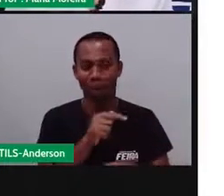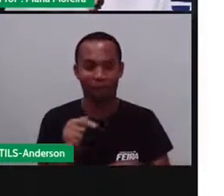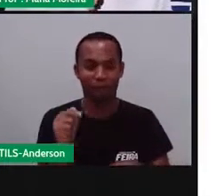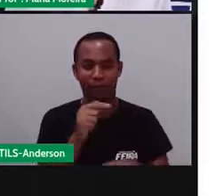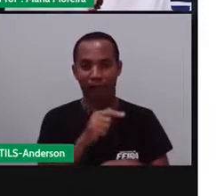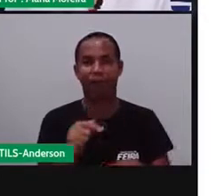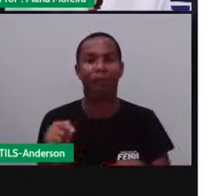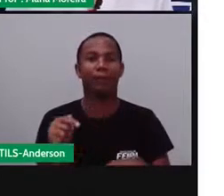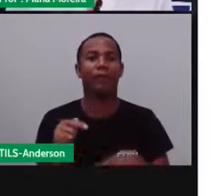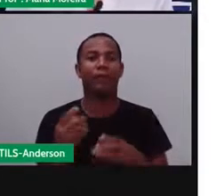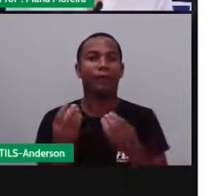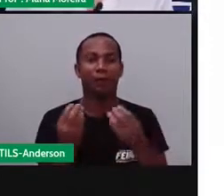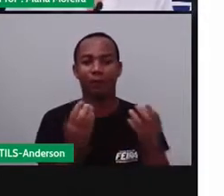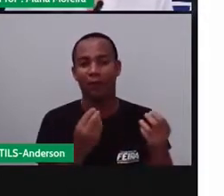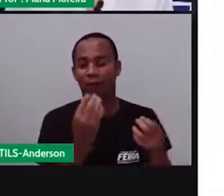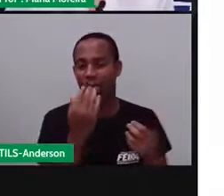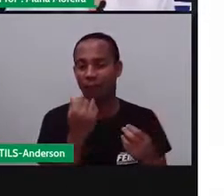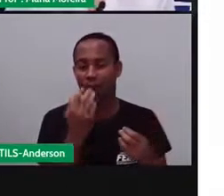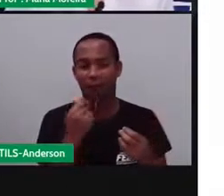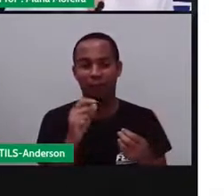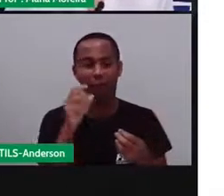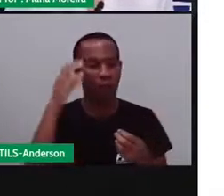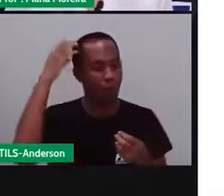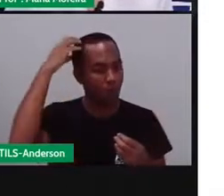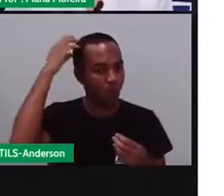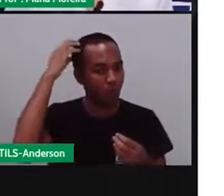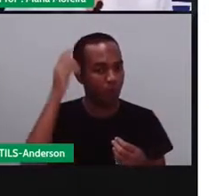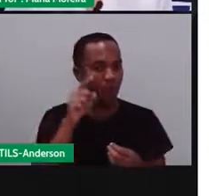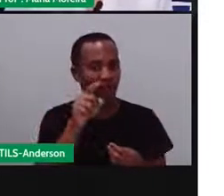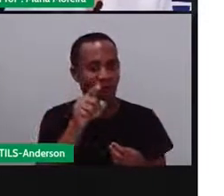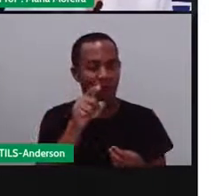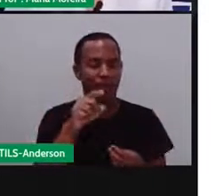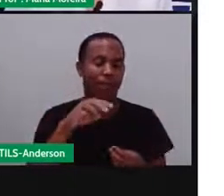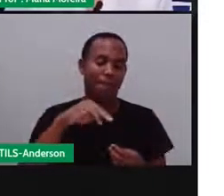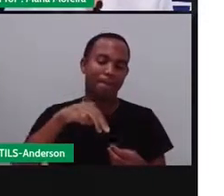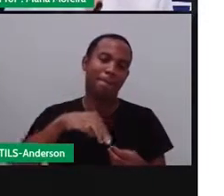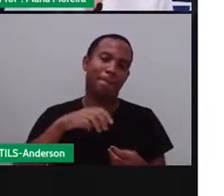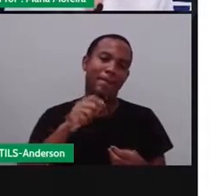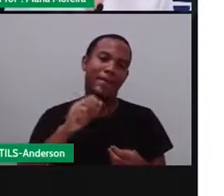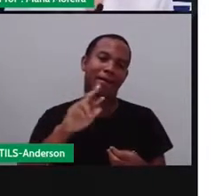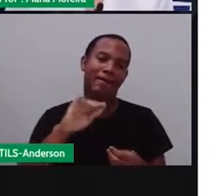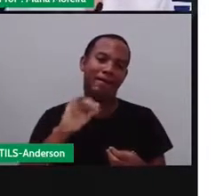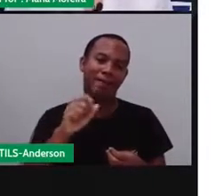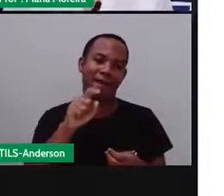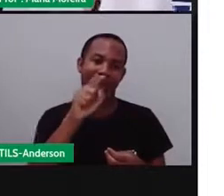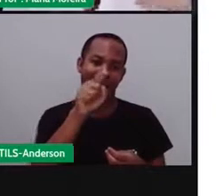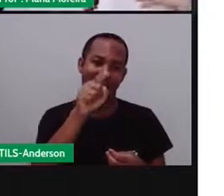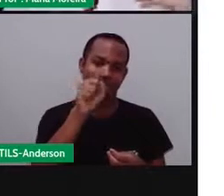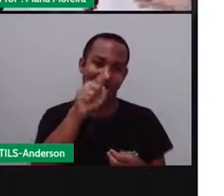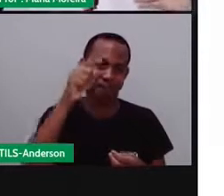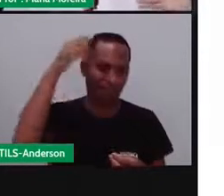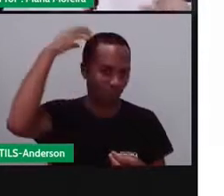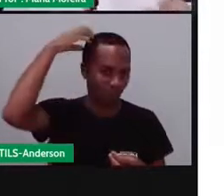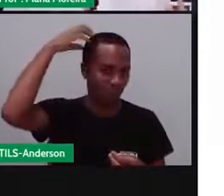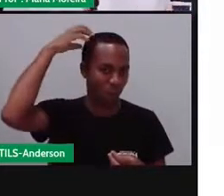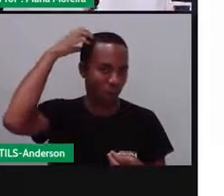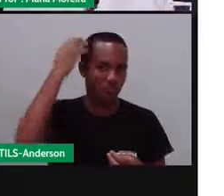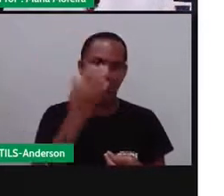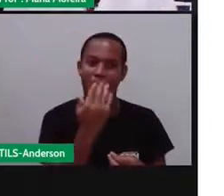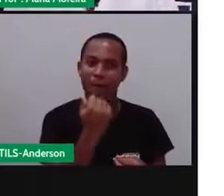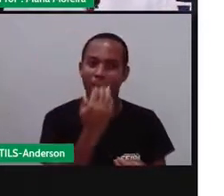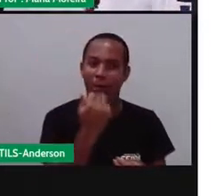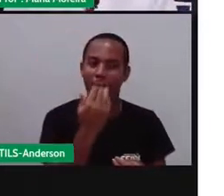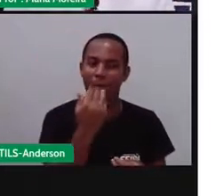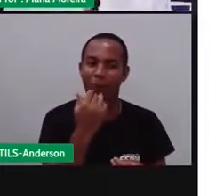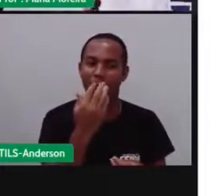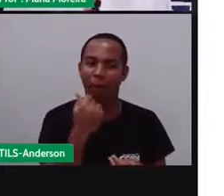comeu um monte essa semana por minha causa. Ele comeu um monte, gente, porque ele é guloso. Eu incentivando alguém só porque as aulas